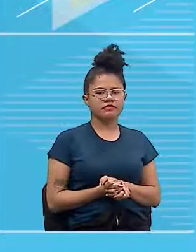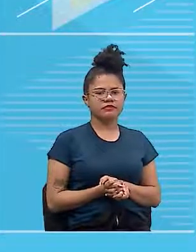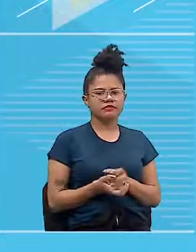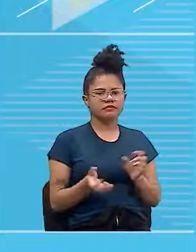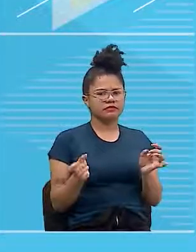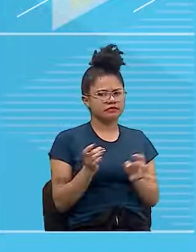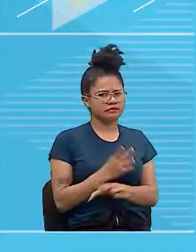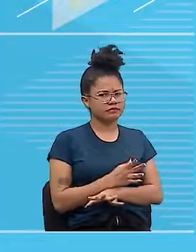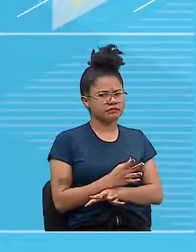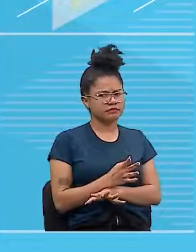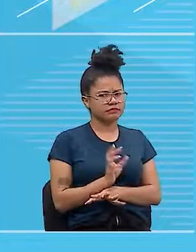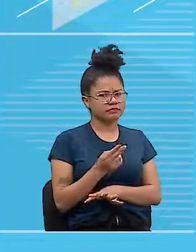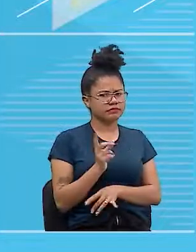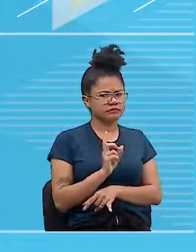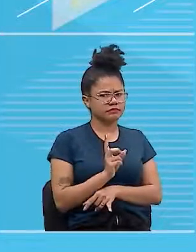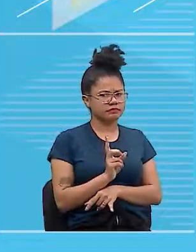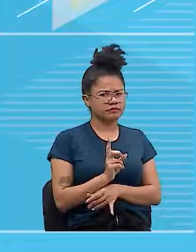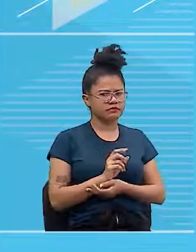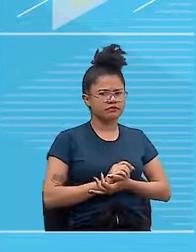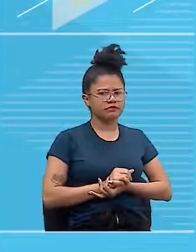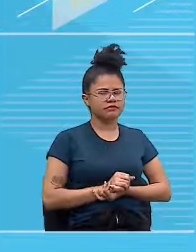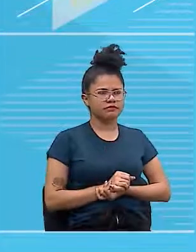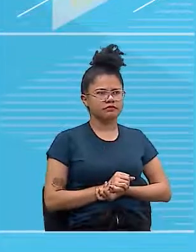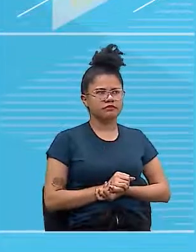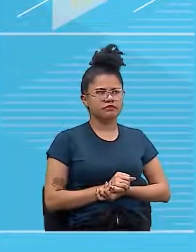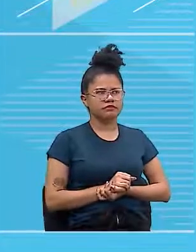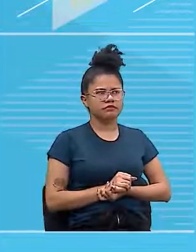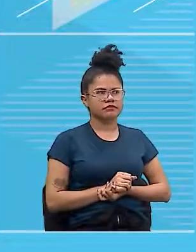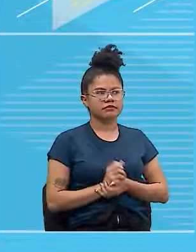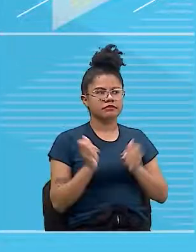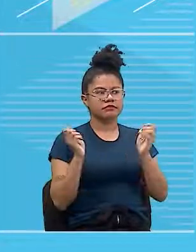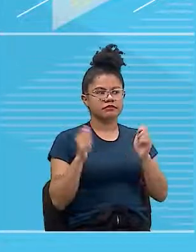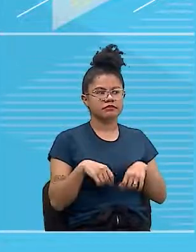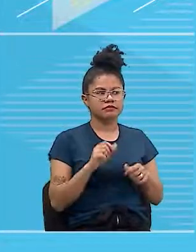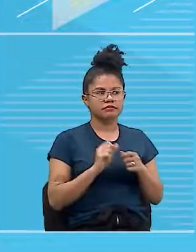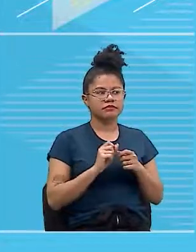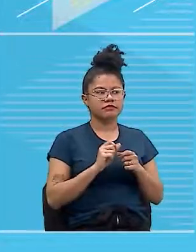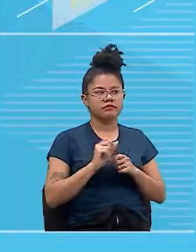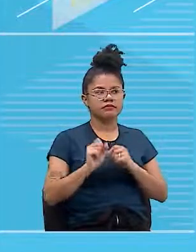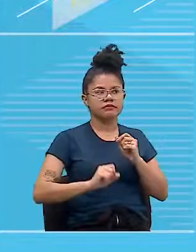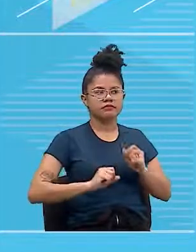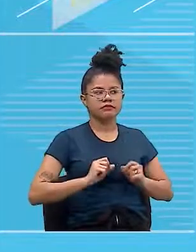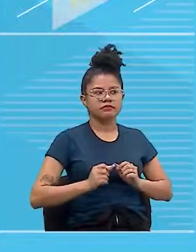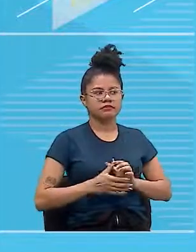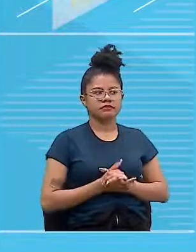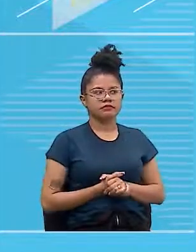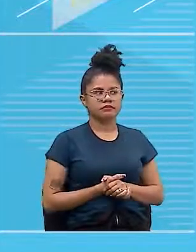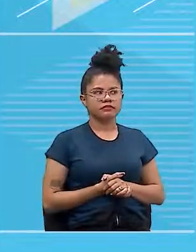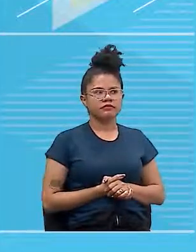ou não não acabei a questão que que eu tenho que fazer Felipe agora